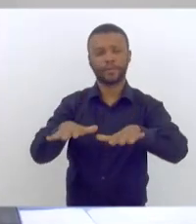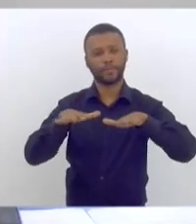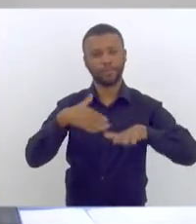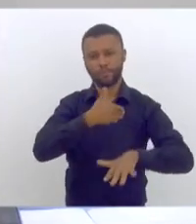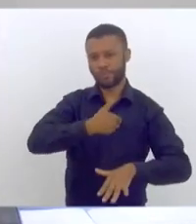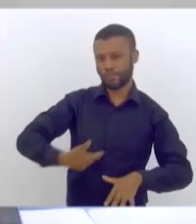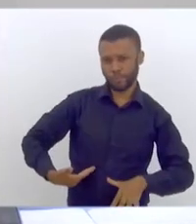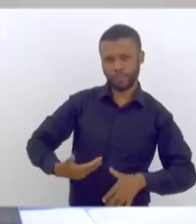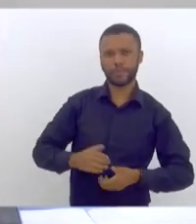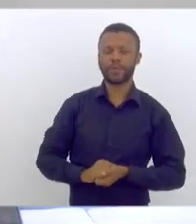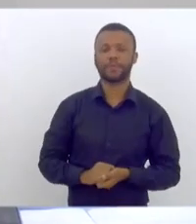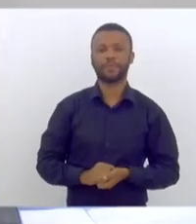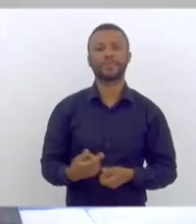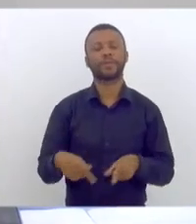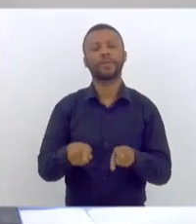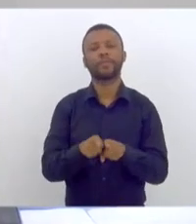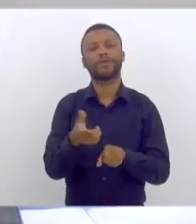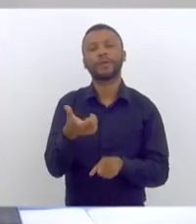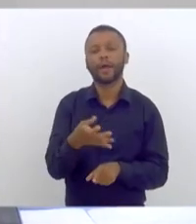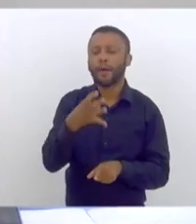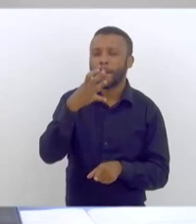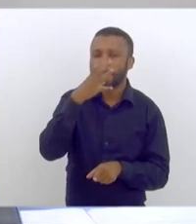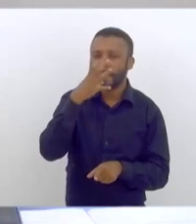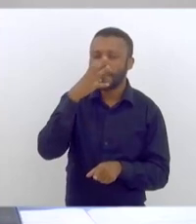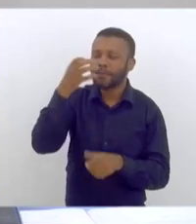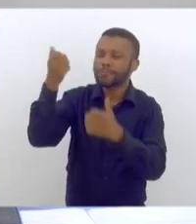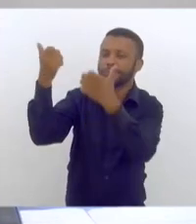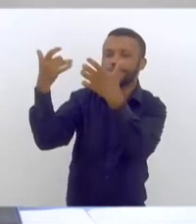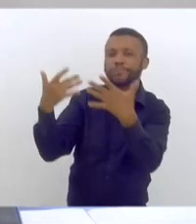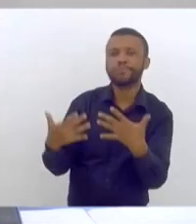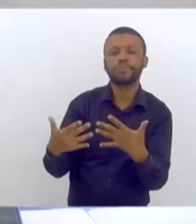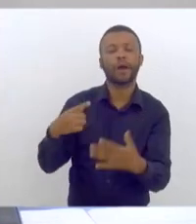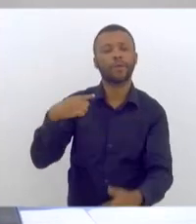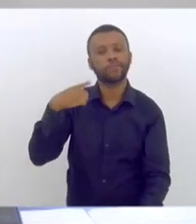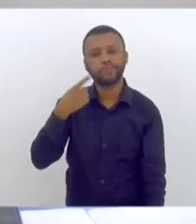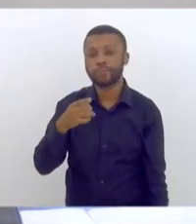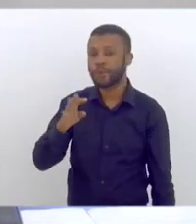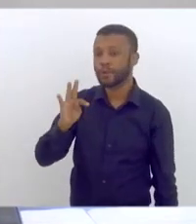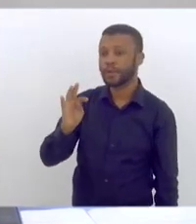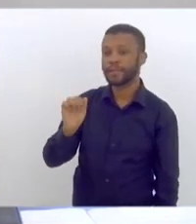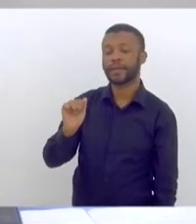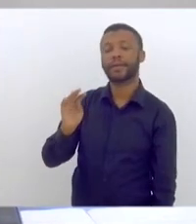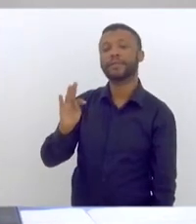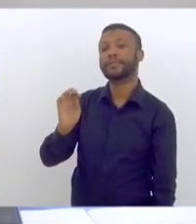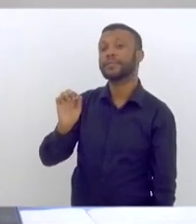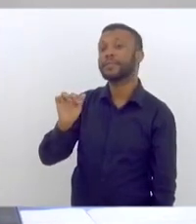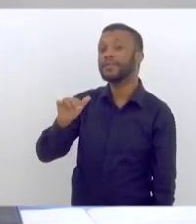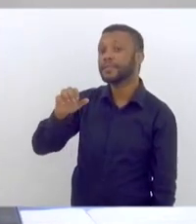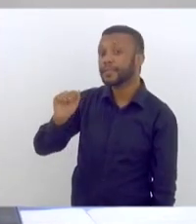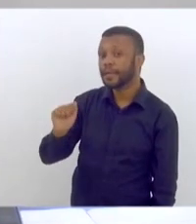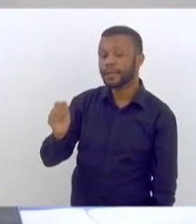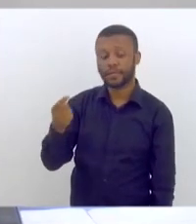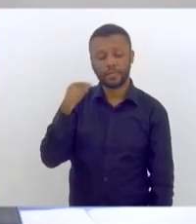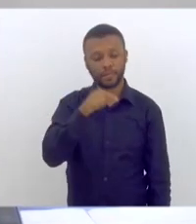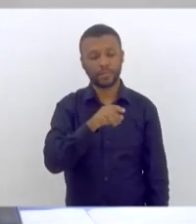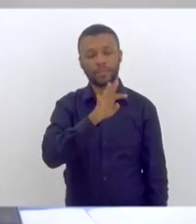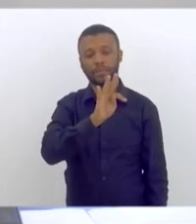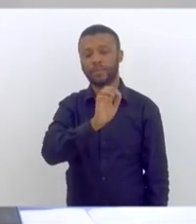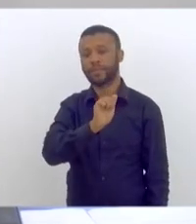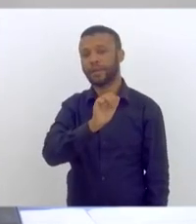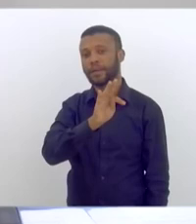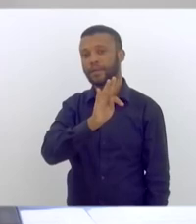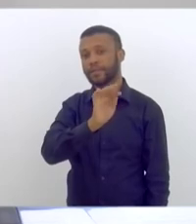e ouvir as doutoras Tatiana e Tatiane que